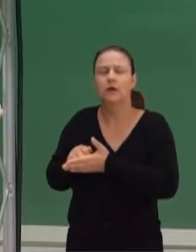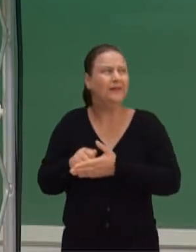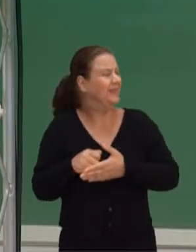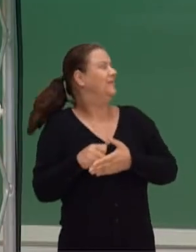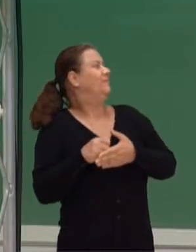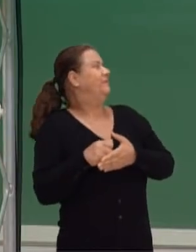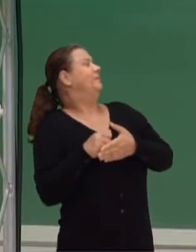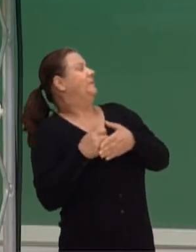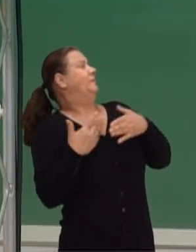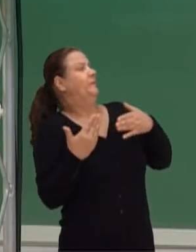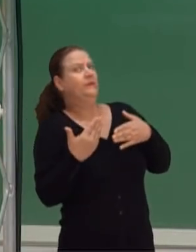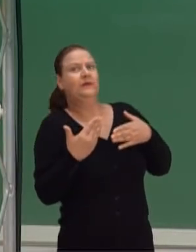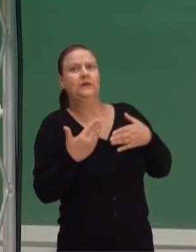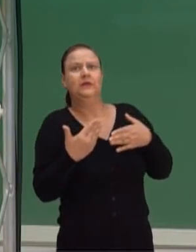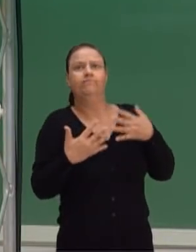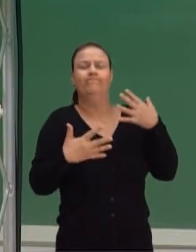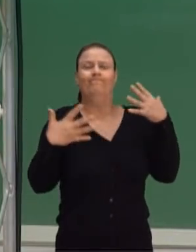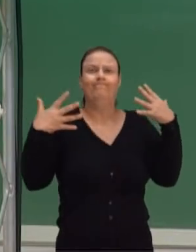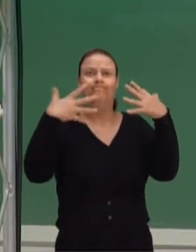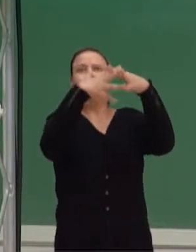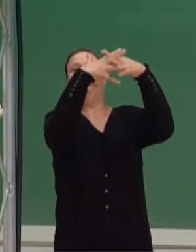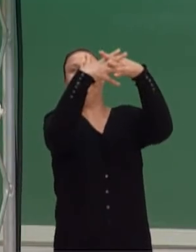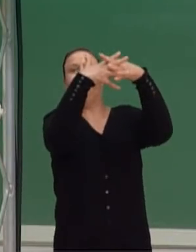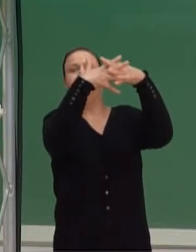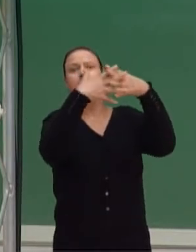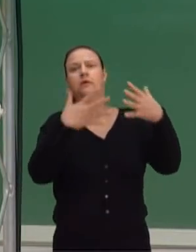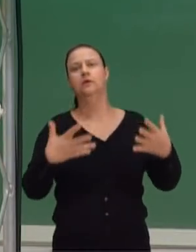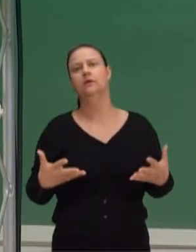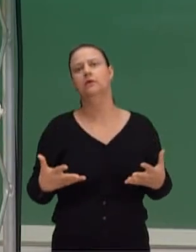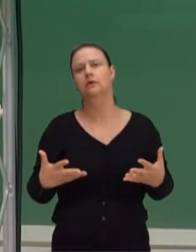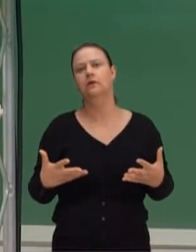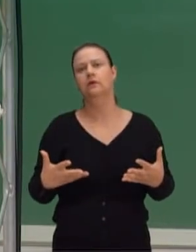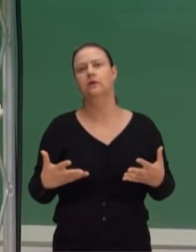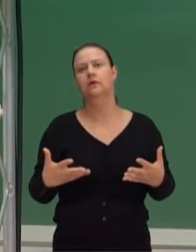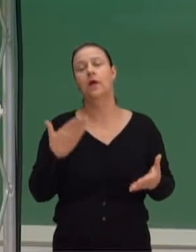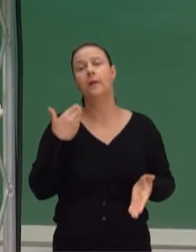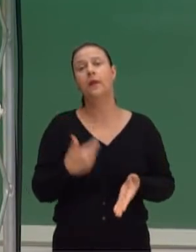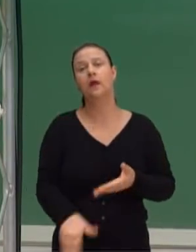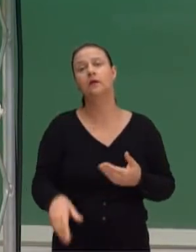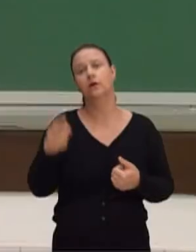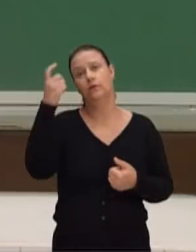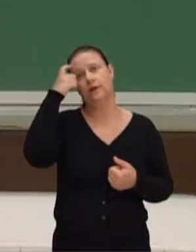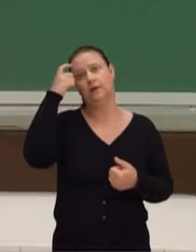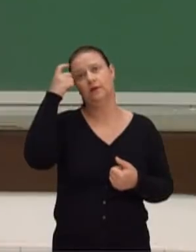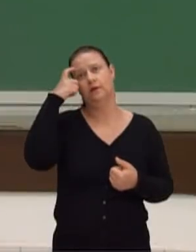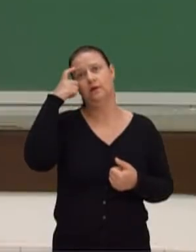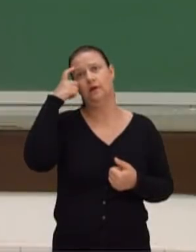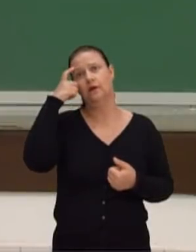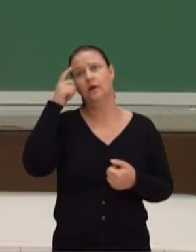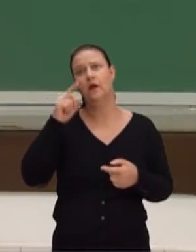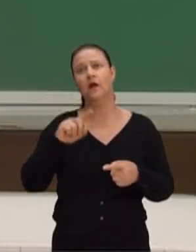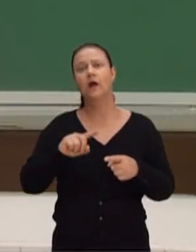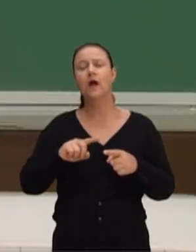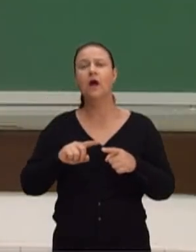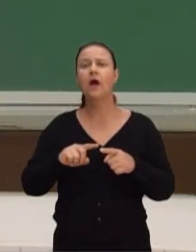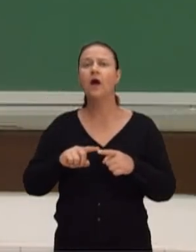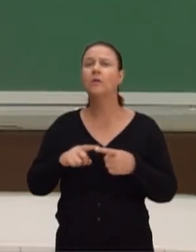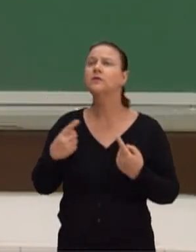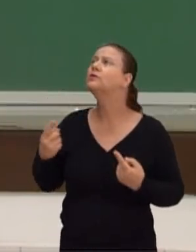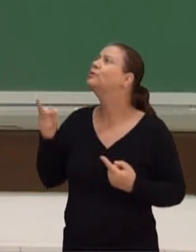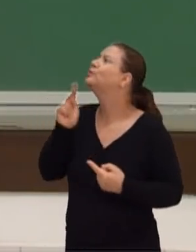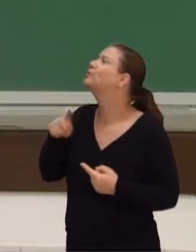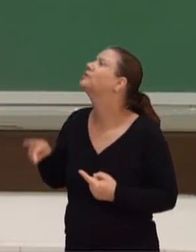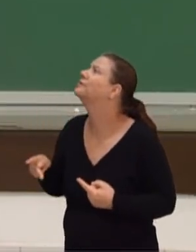processo de pensamento? Foi embora. Percebe? Ai, professora, mas eu não estou conseguindo,